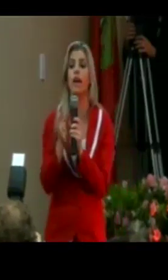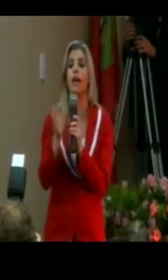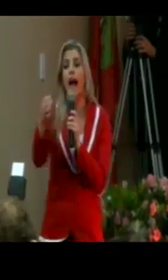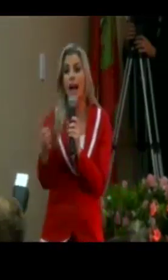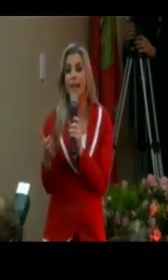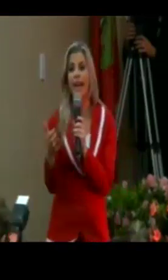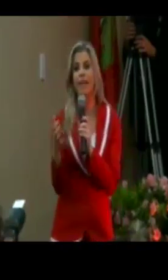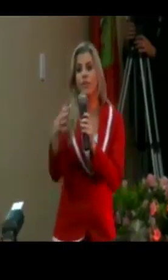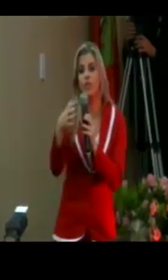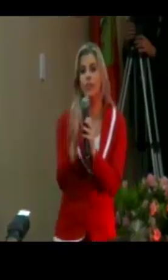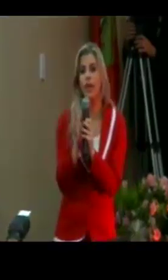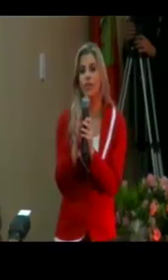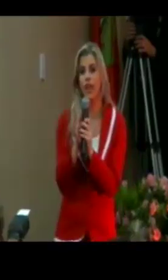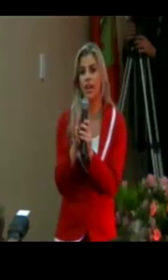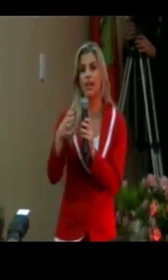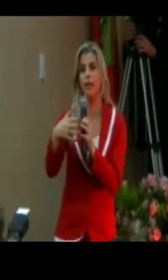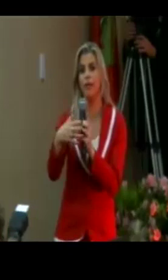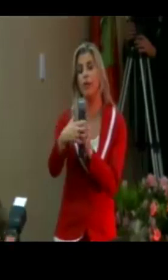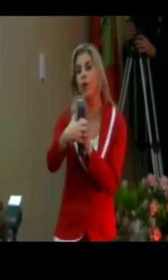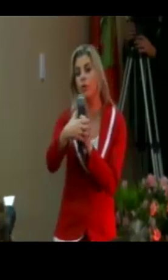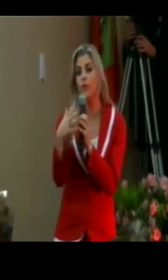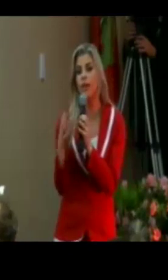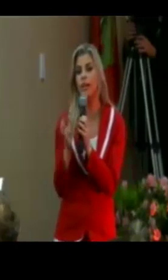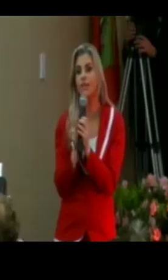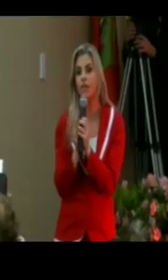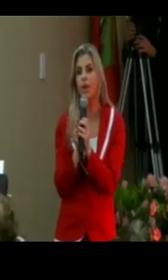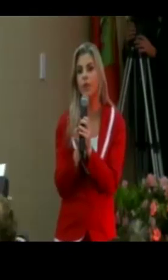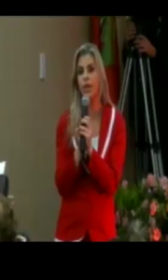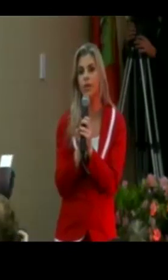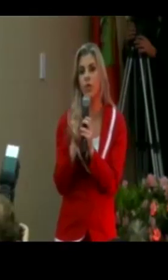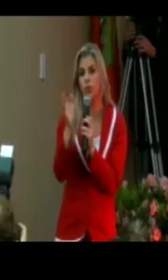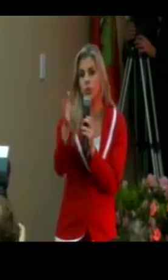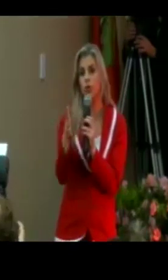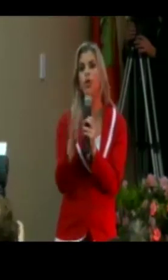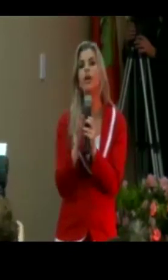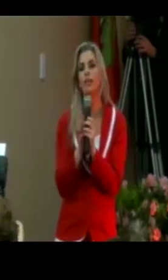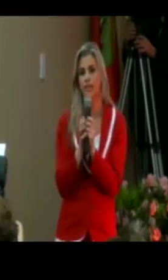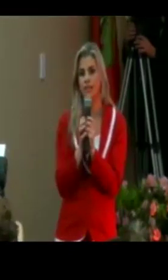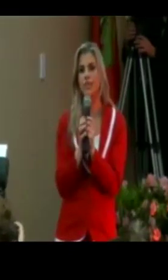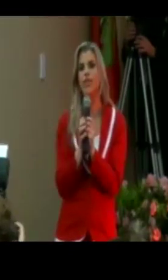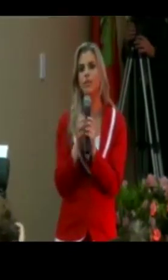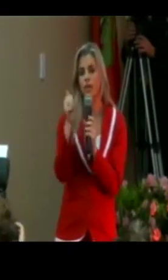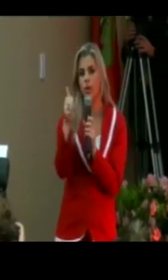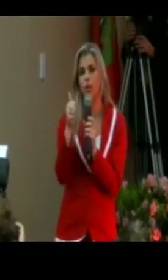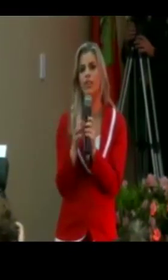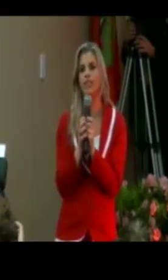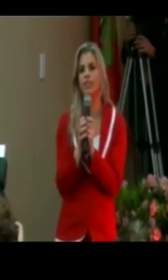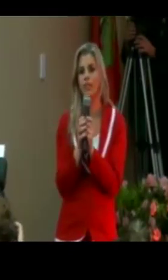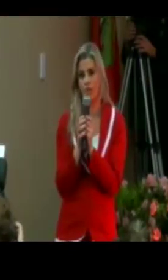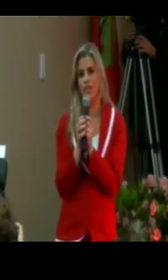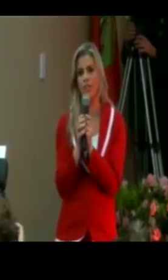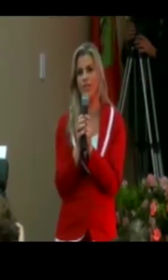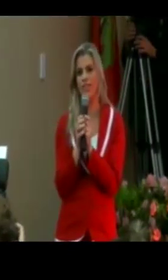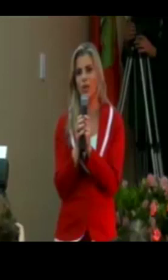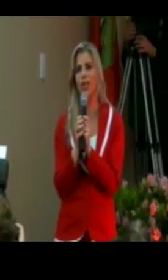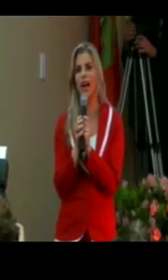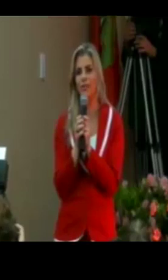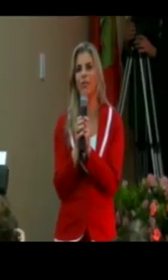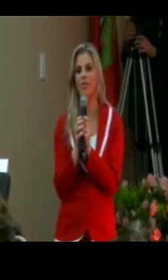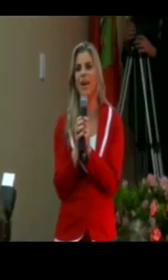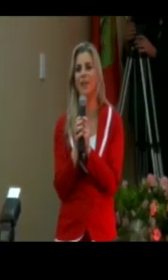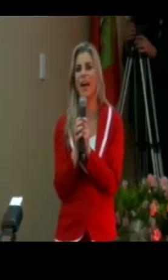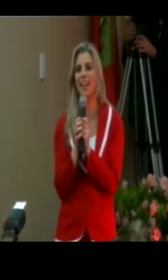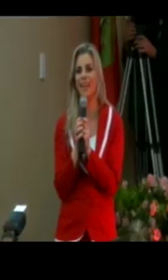de forma articulada e conjunta. A ideia é justamente essa, haver uma unificação da comunidade como um todo, nesse sentido. Então, com